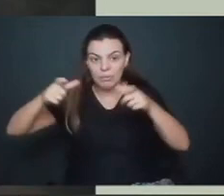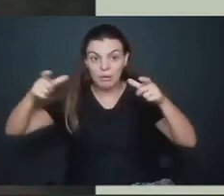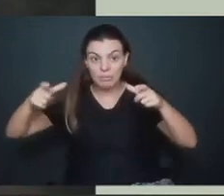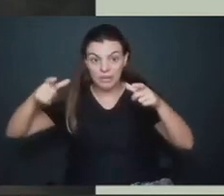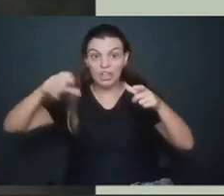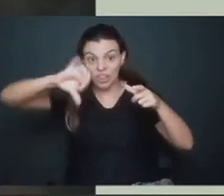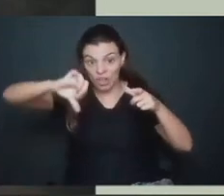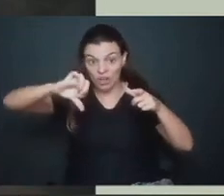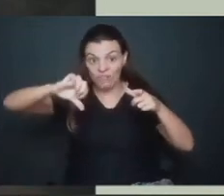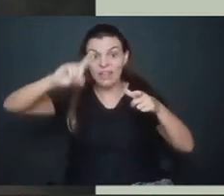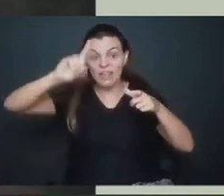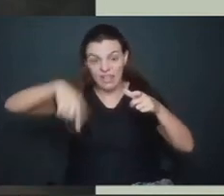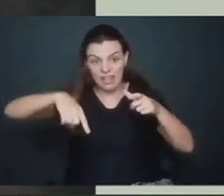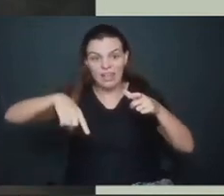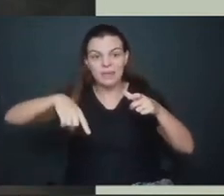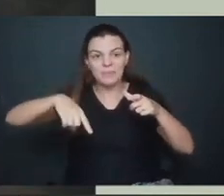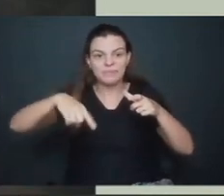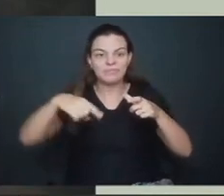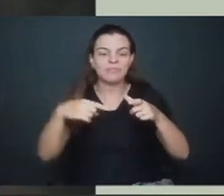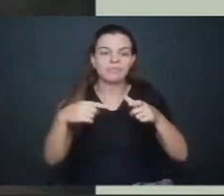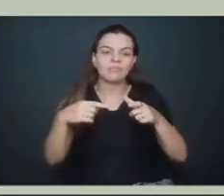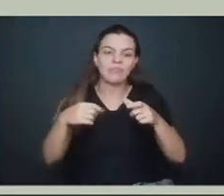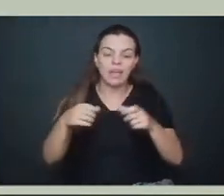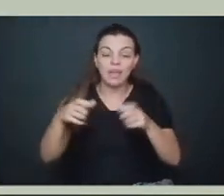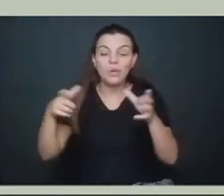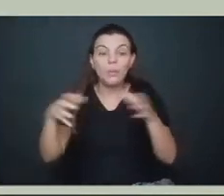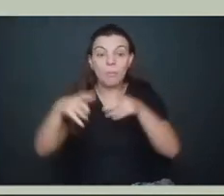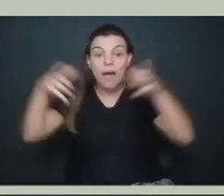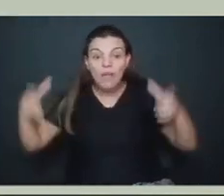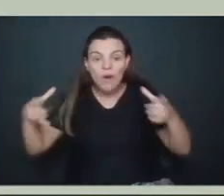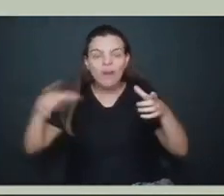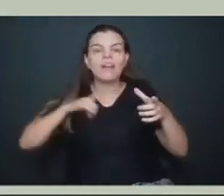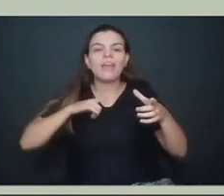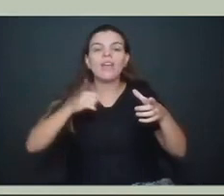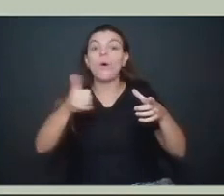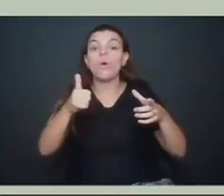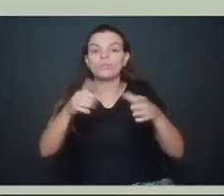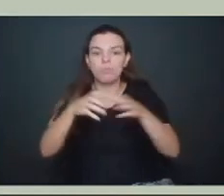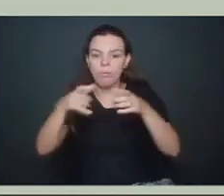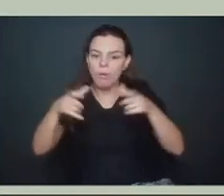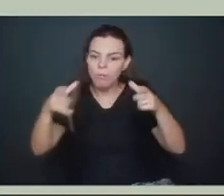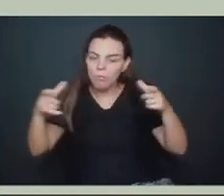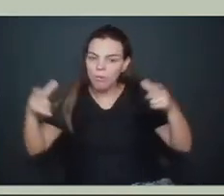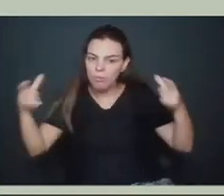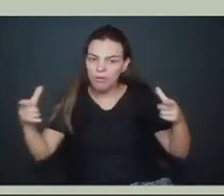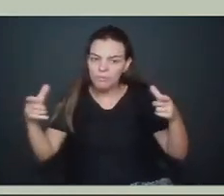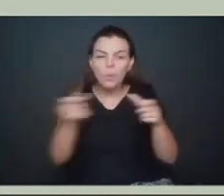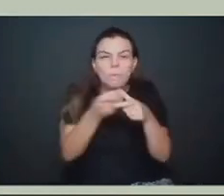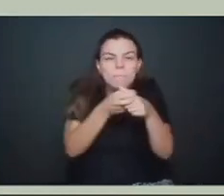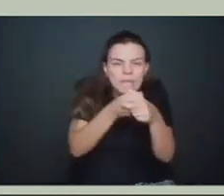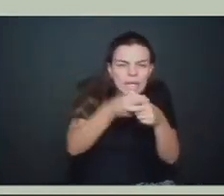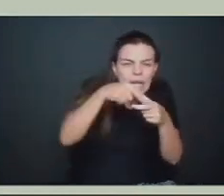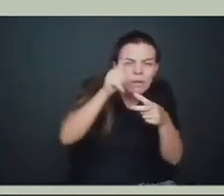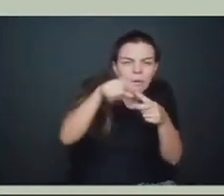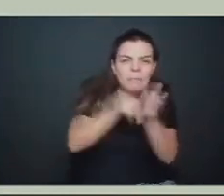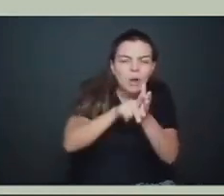A diferença da idade do grande para o pequeno. Claro, o pequeno anda à sombra, né? Por isso que aquele fininho